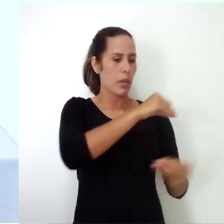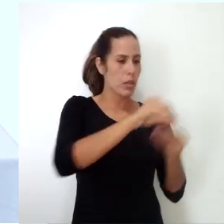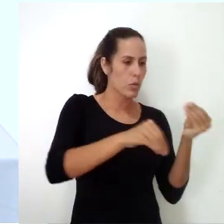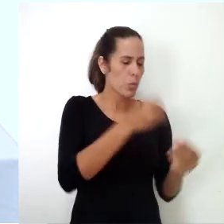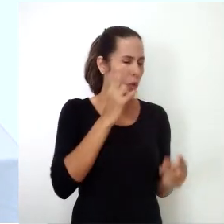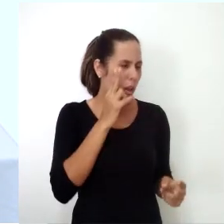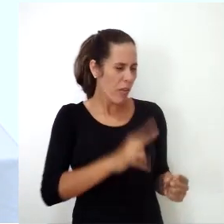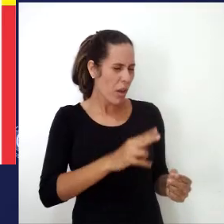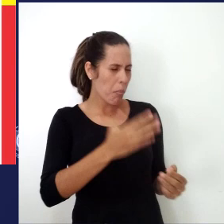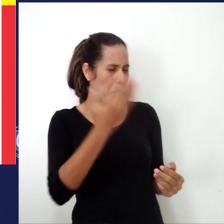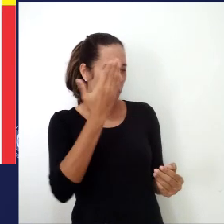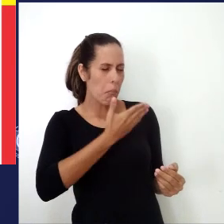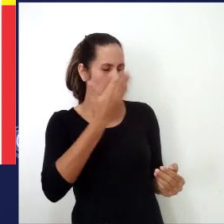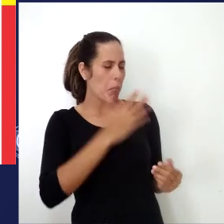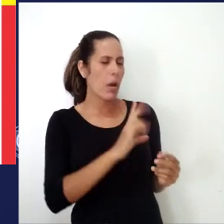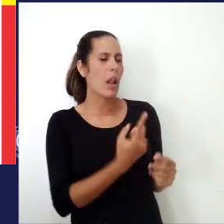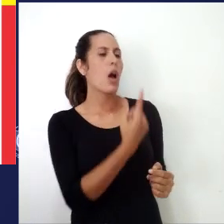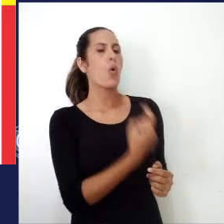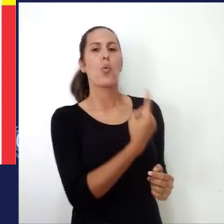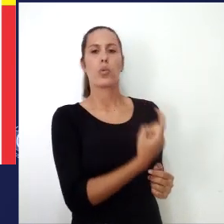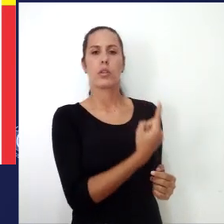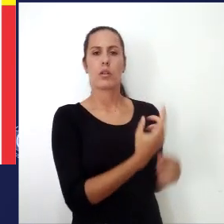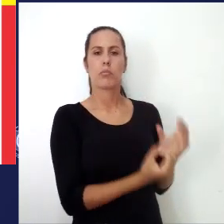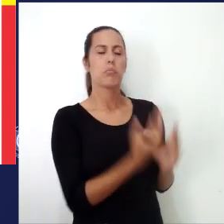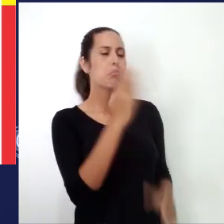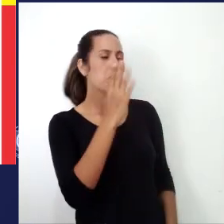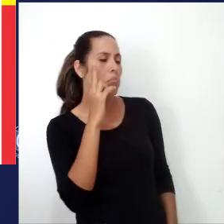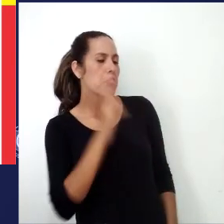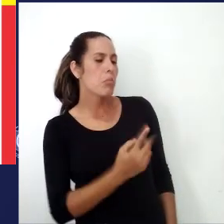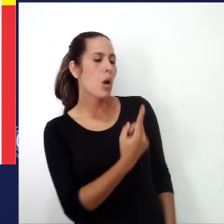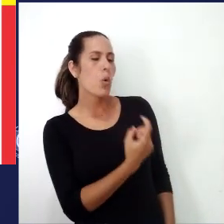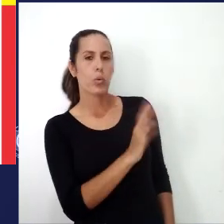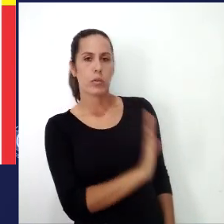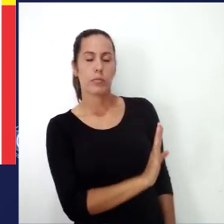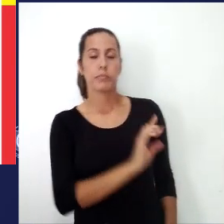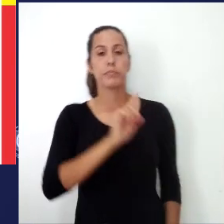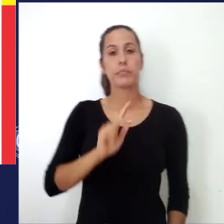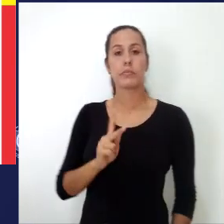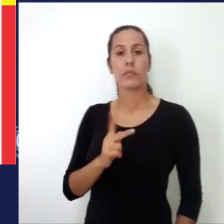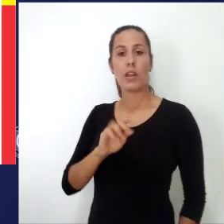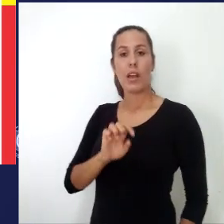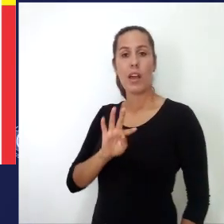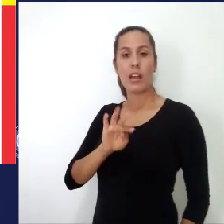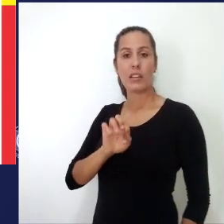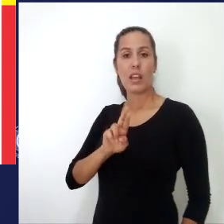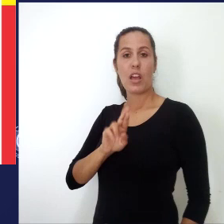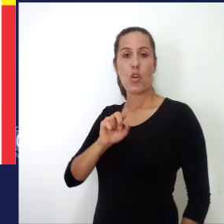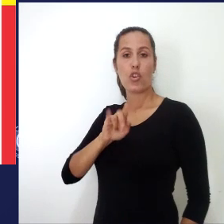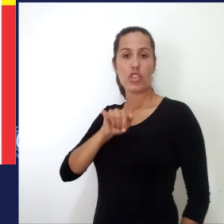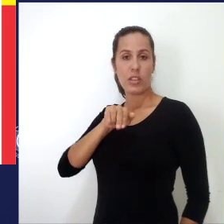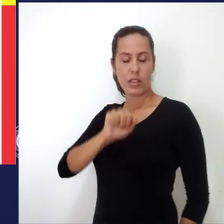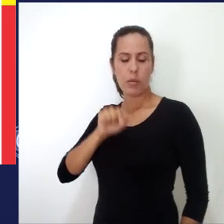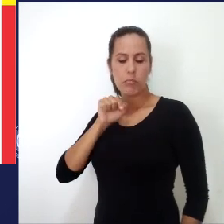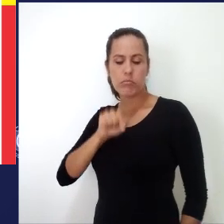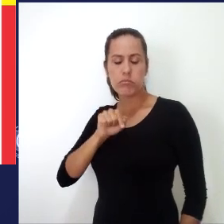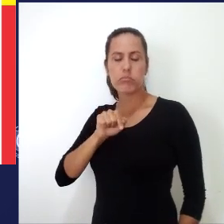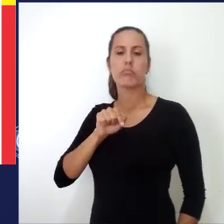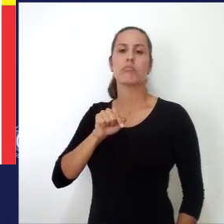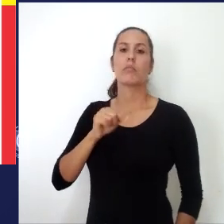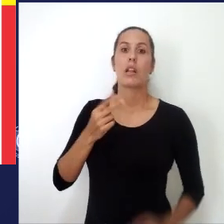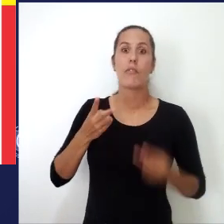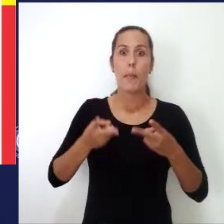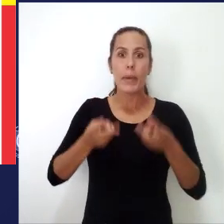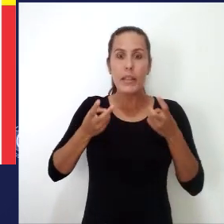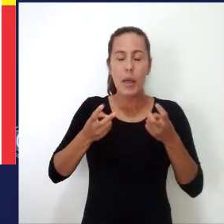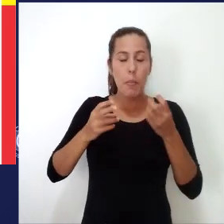mistura homogênea. Já uma mistura heterogênea são misturas onde a gente vai poder notar